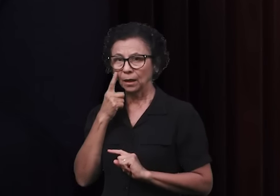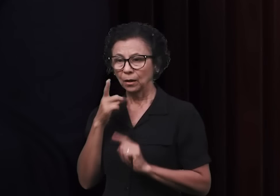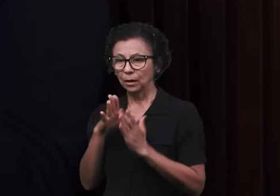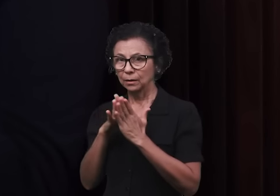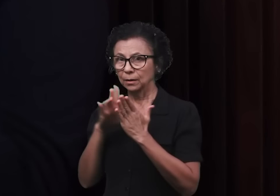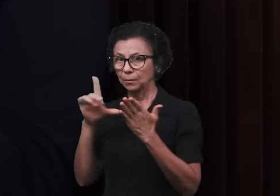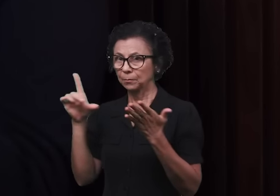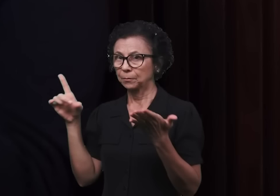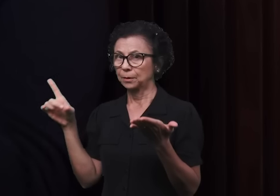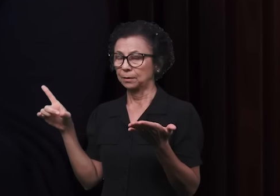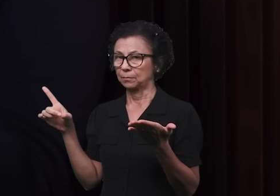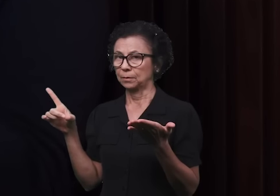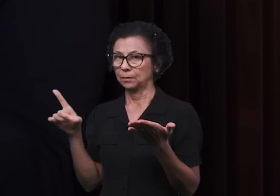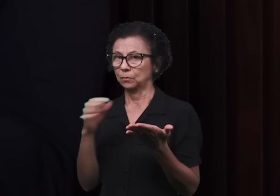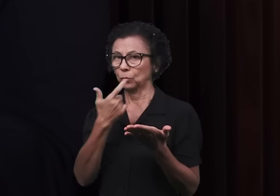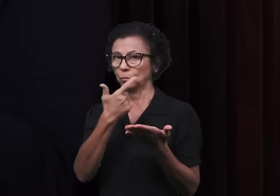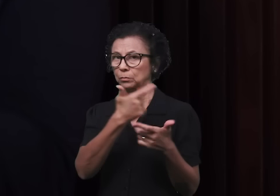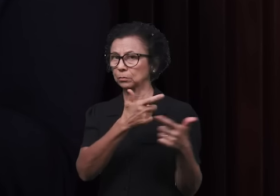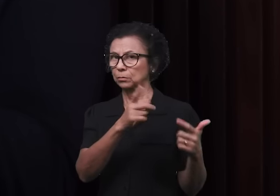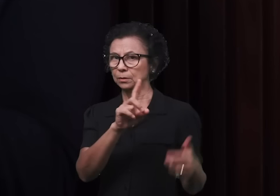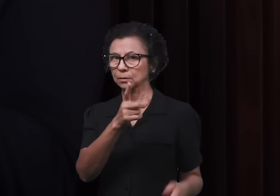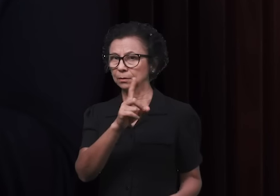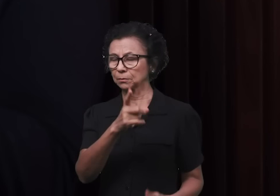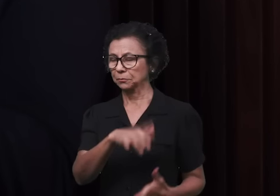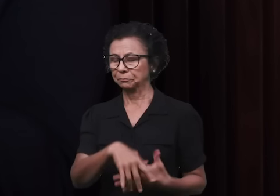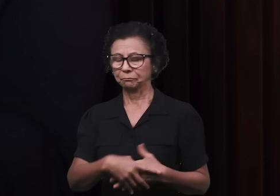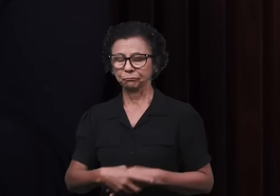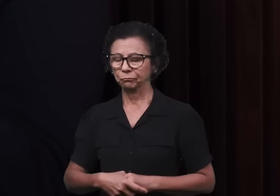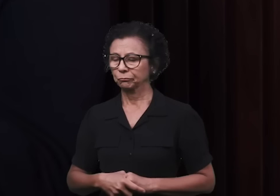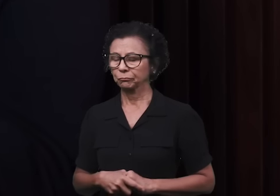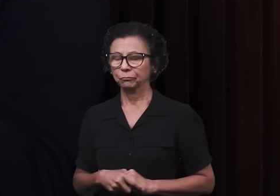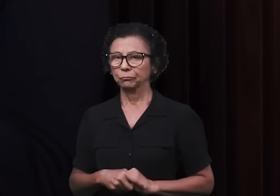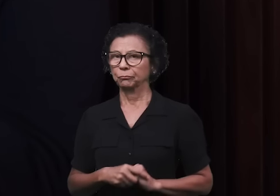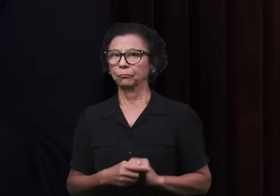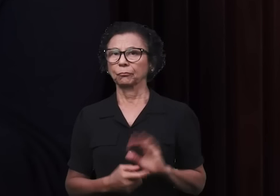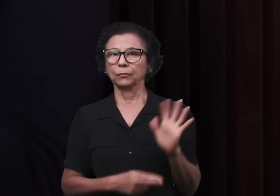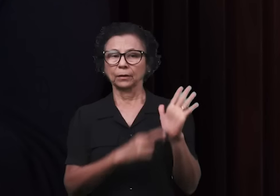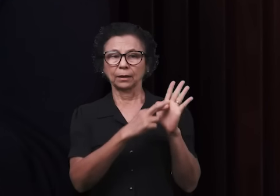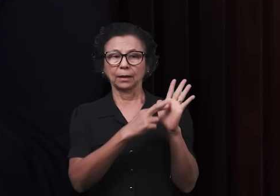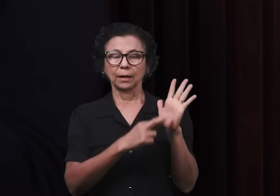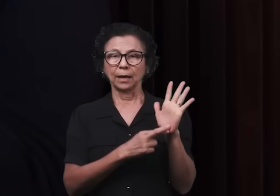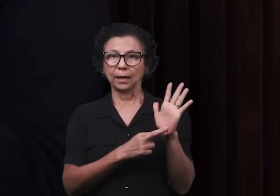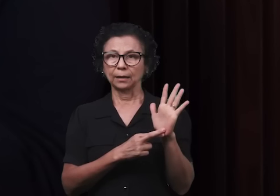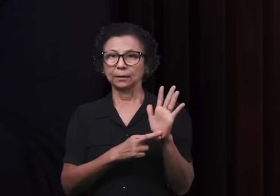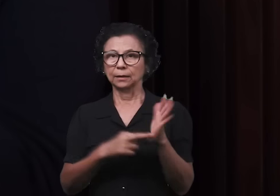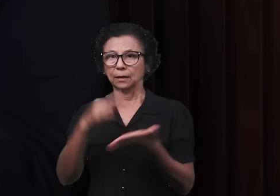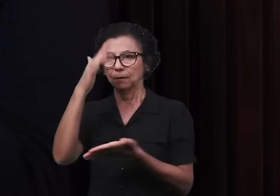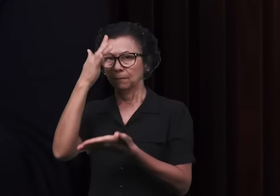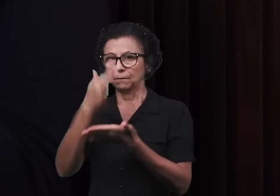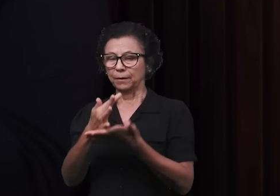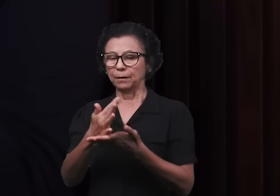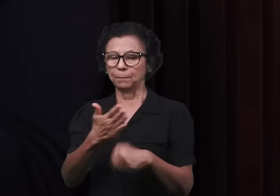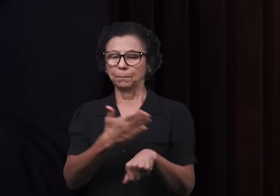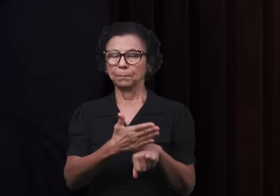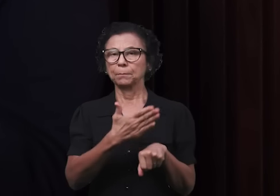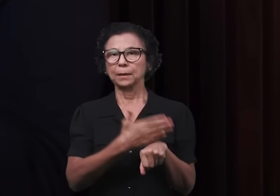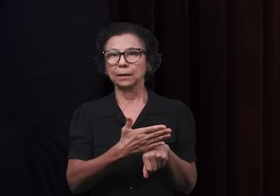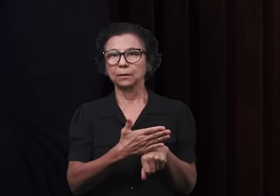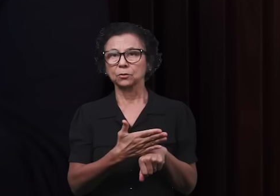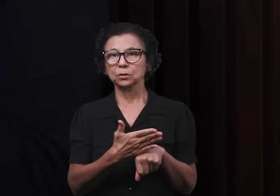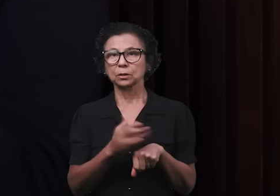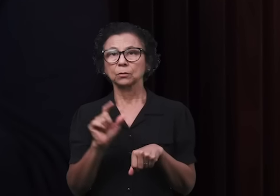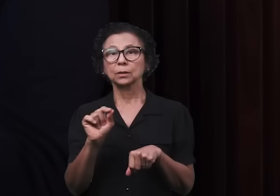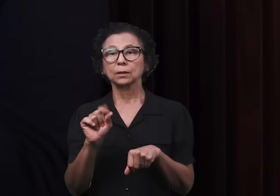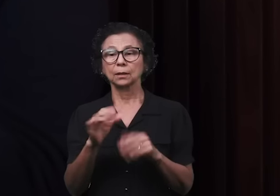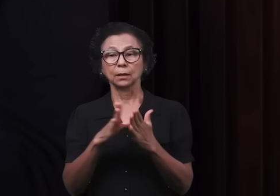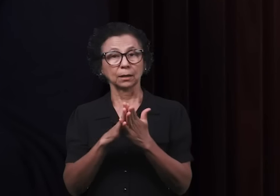a palavra, não para outra coisa. A nossa regra de fé e prática, palavra